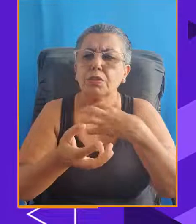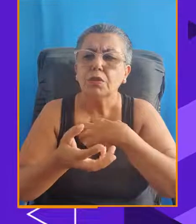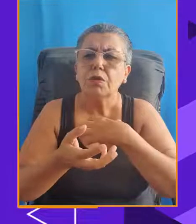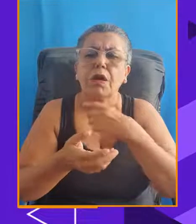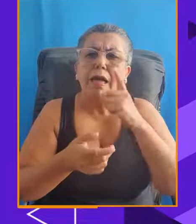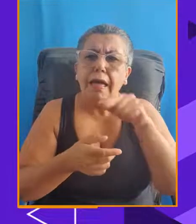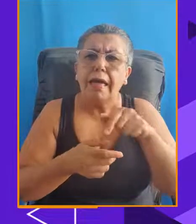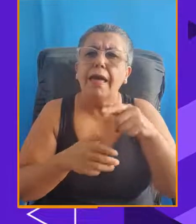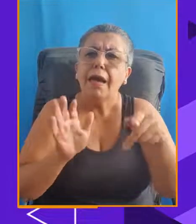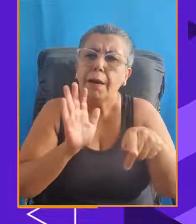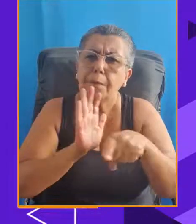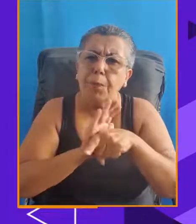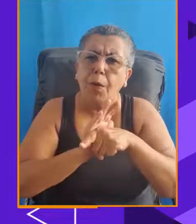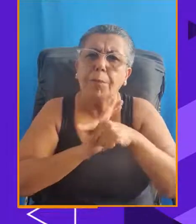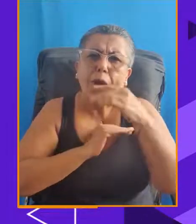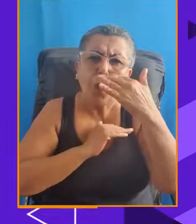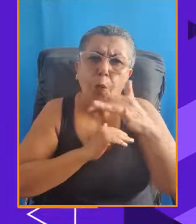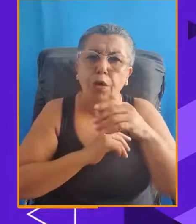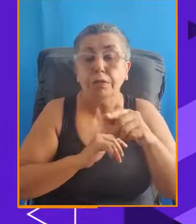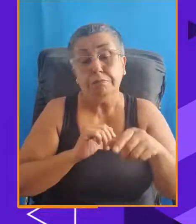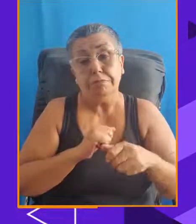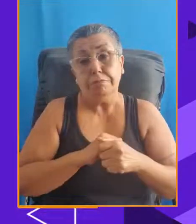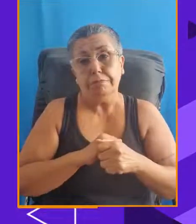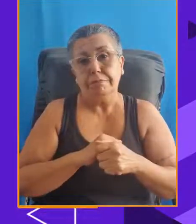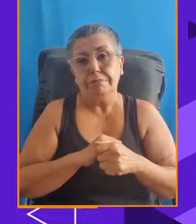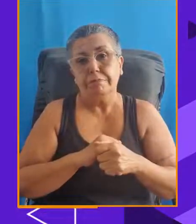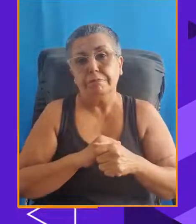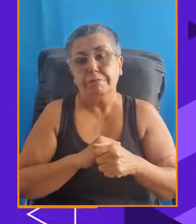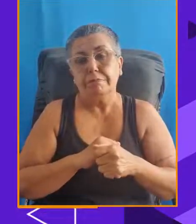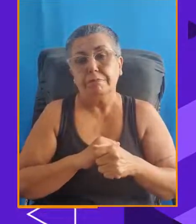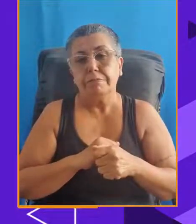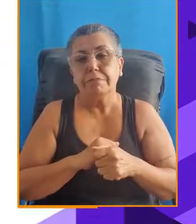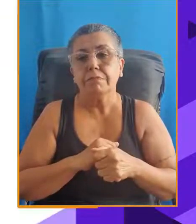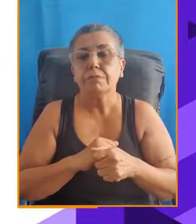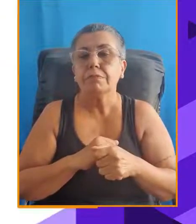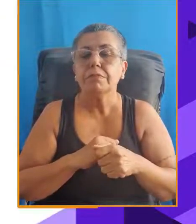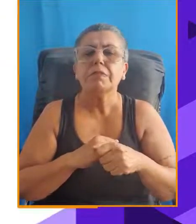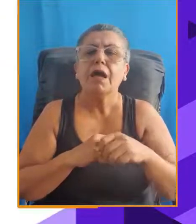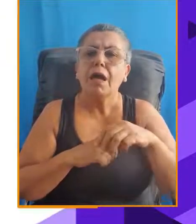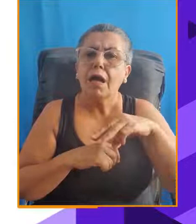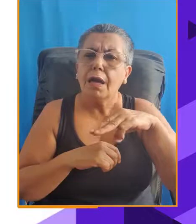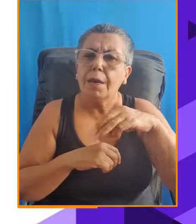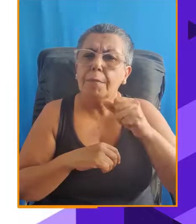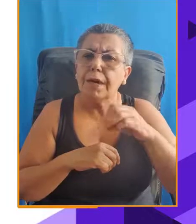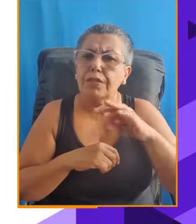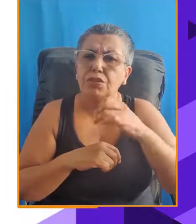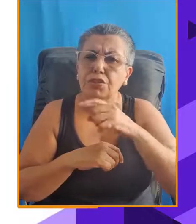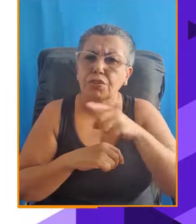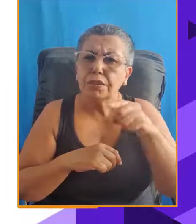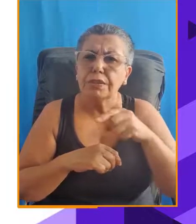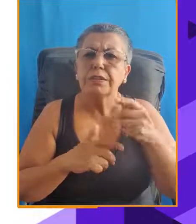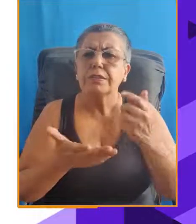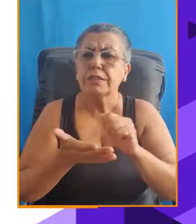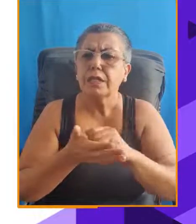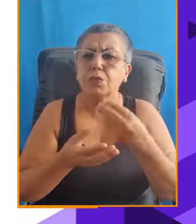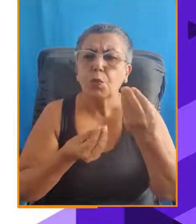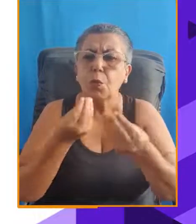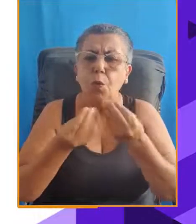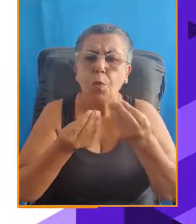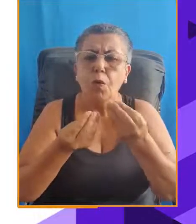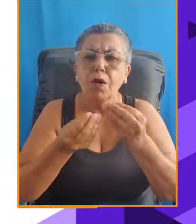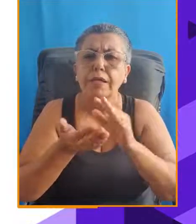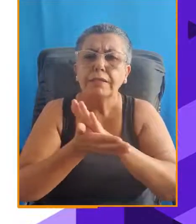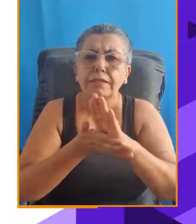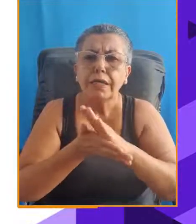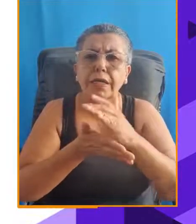modo: matiz é a cor em si. O matiz trata da cor pura, sem adição